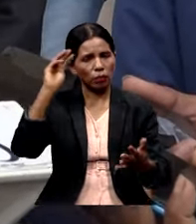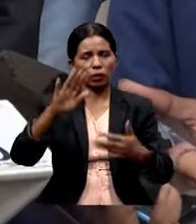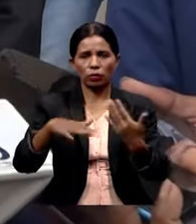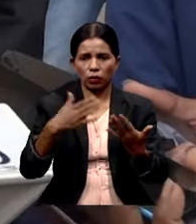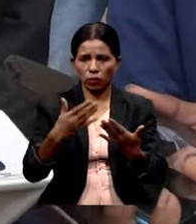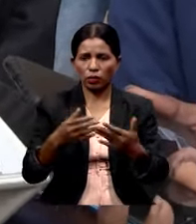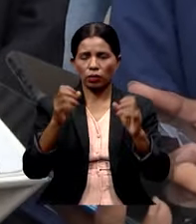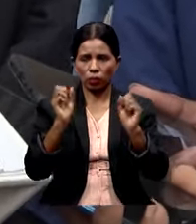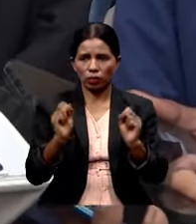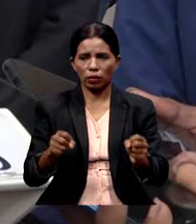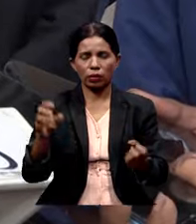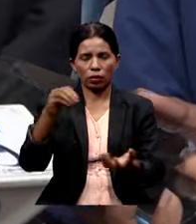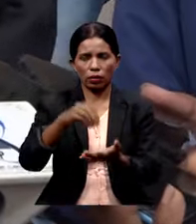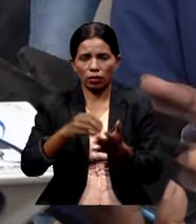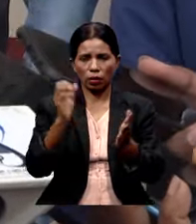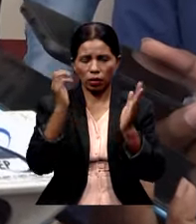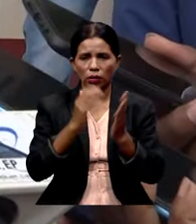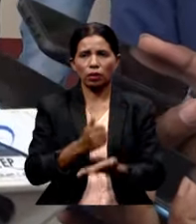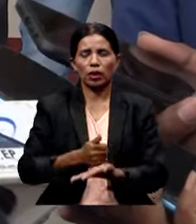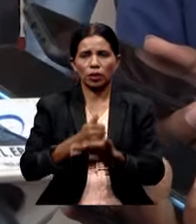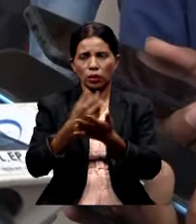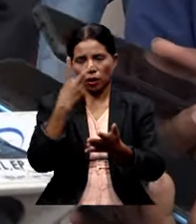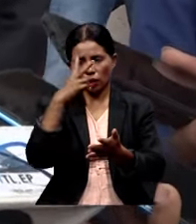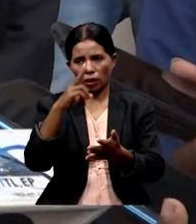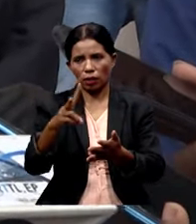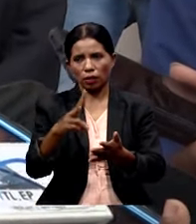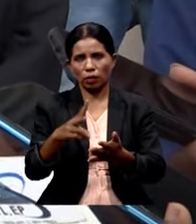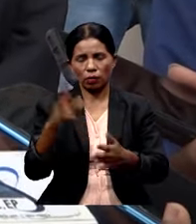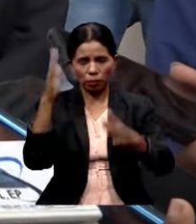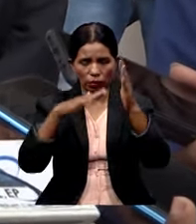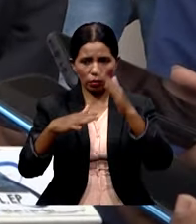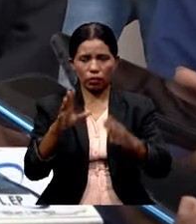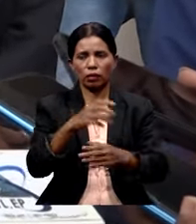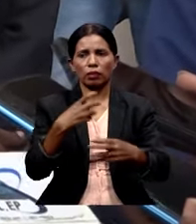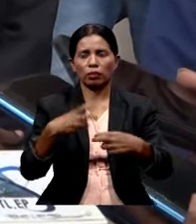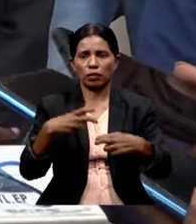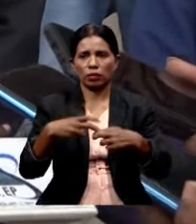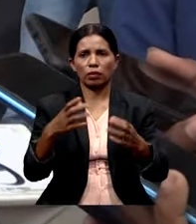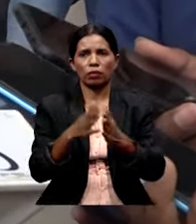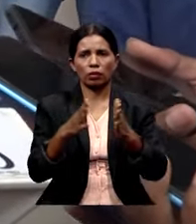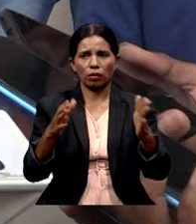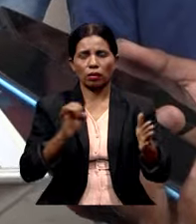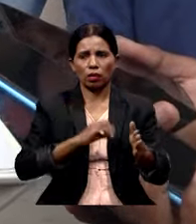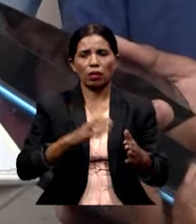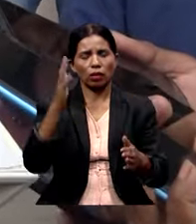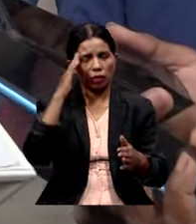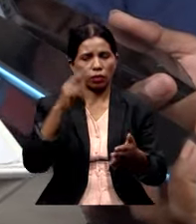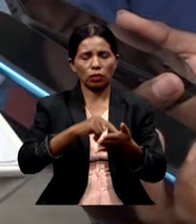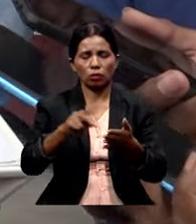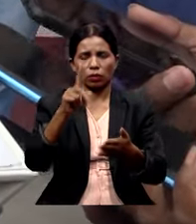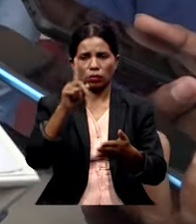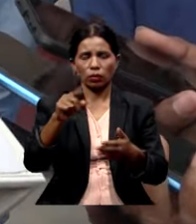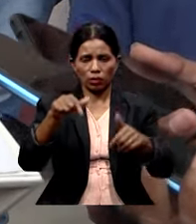tu, tal mata, o ISA, se da Tuaré, cair, é problema, né? Desafio, né? Que a outra é número um, já,